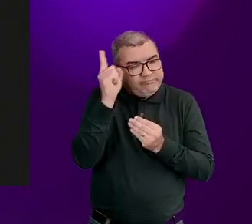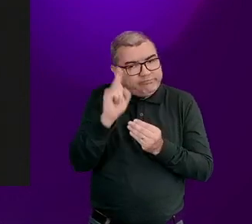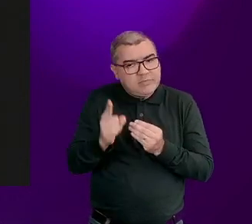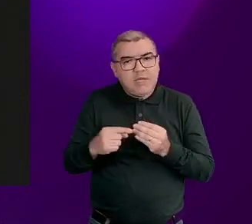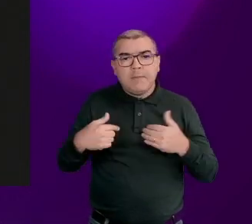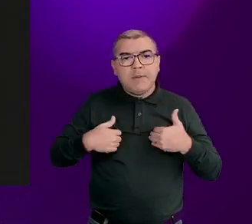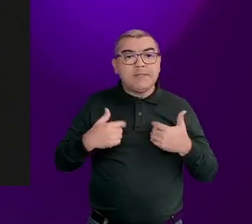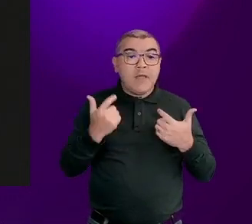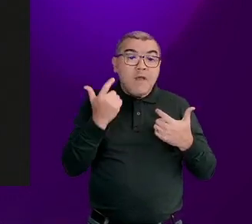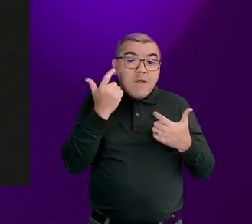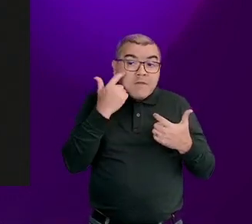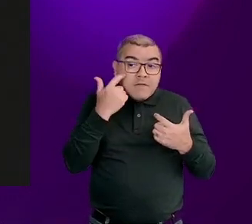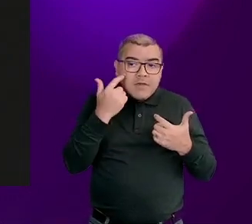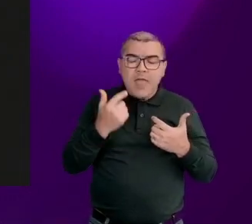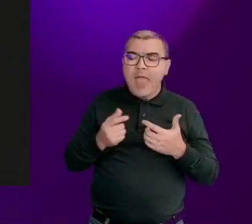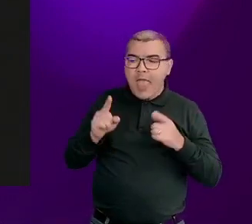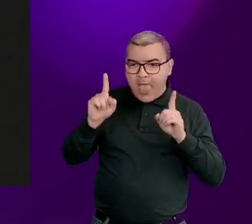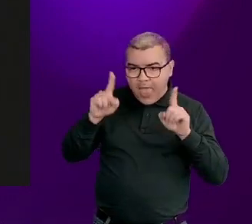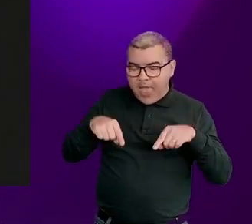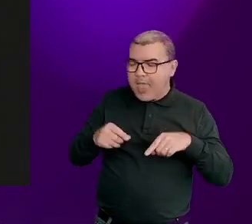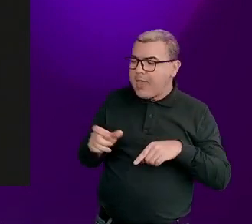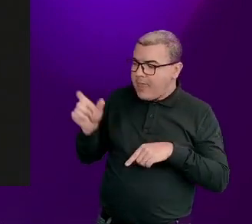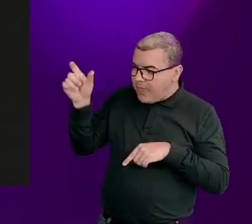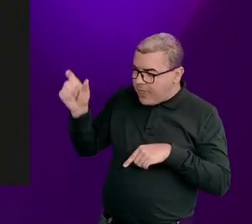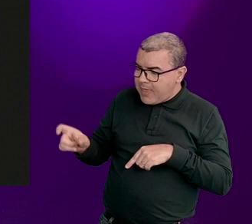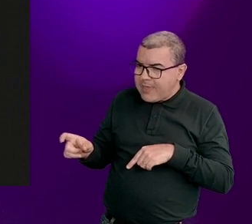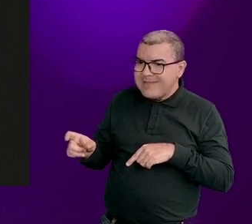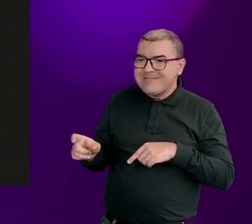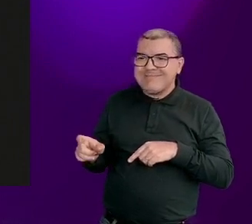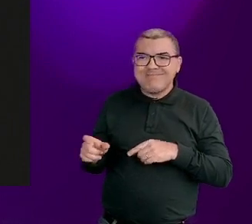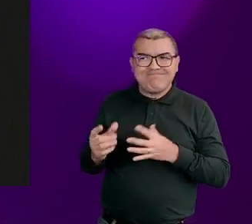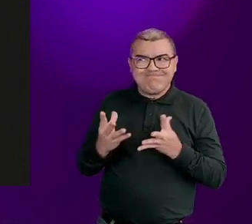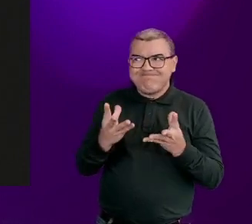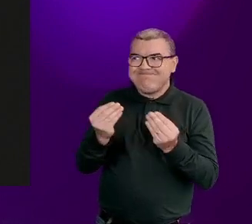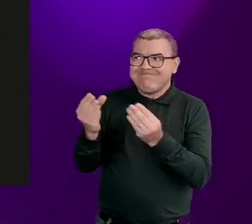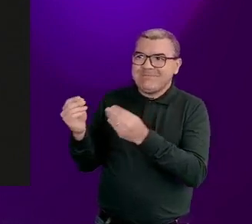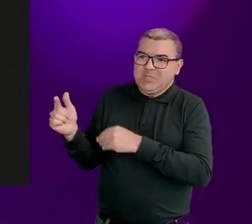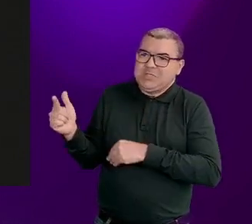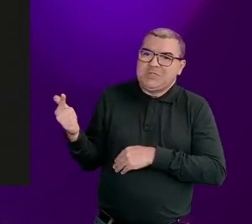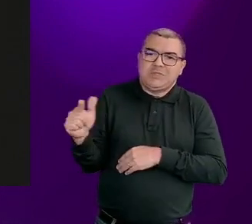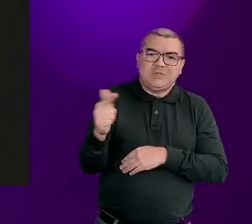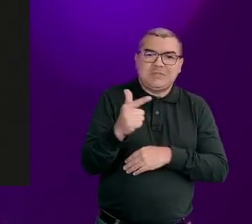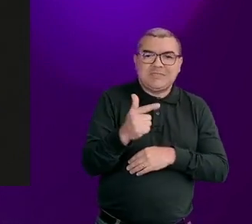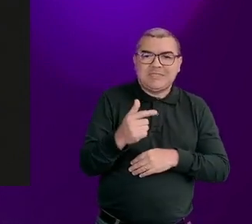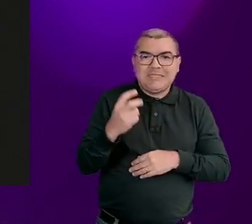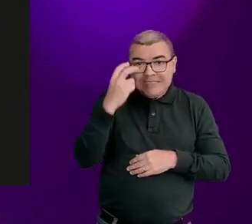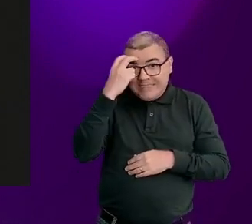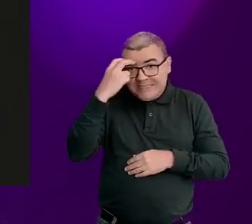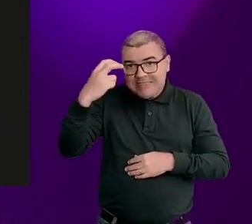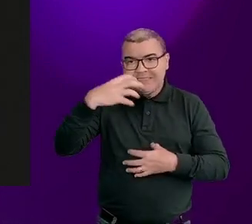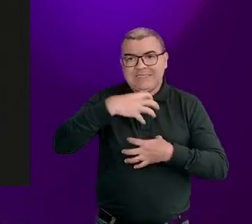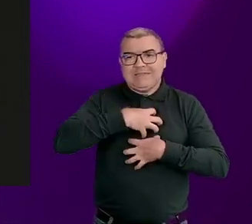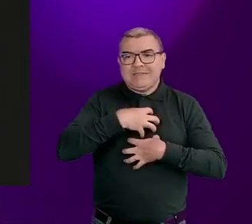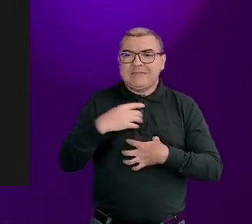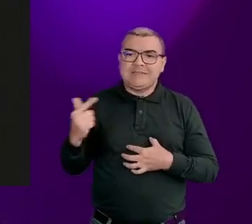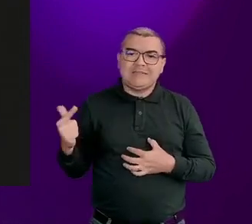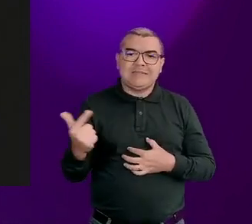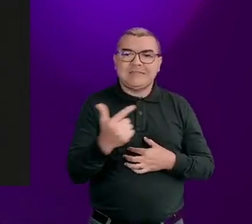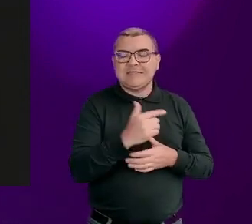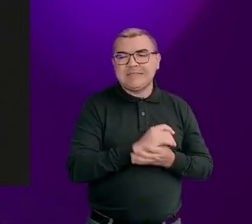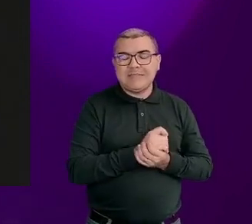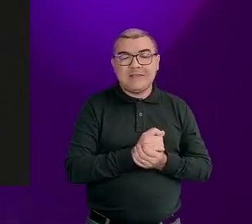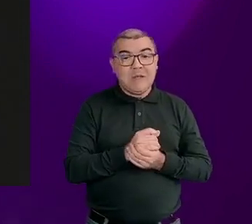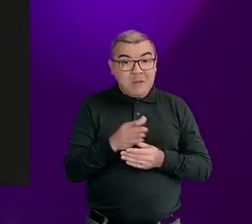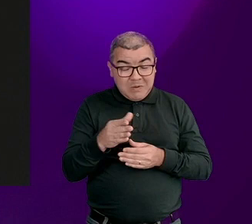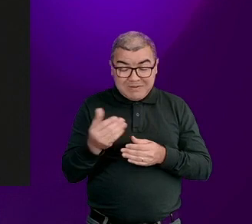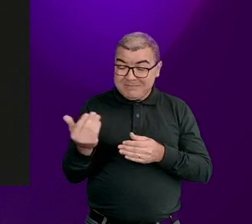que, assim, o que eu estou habituado a ver é a absoluta falta de inteligência emocional, e